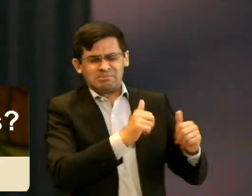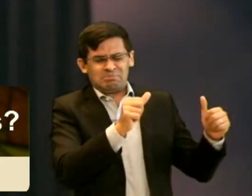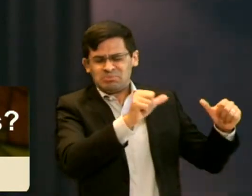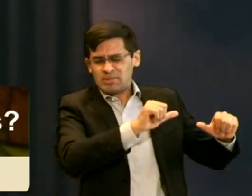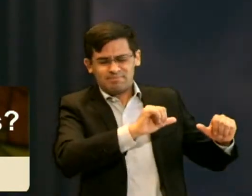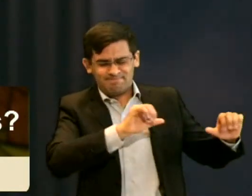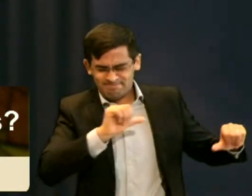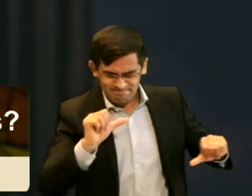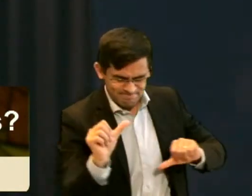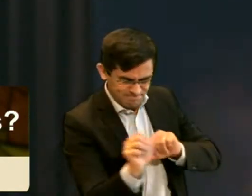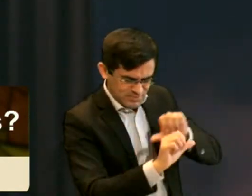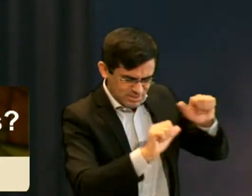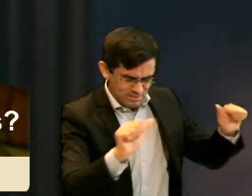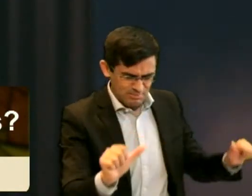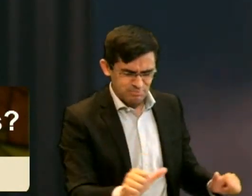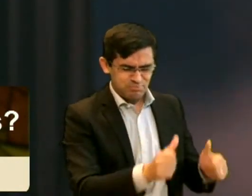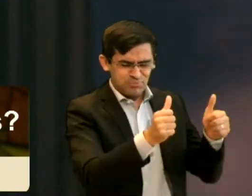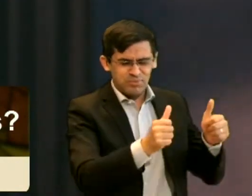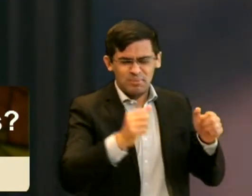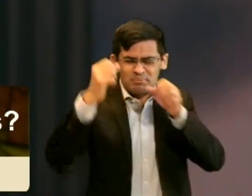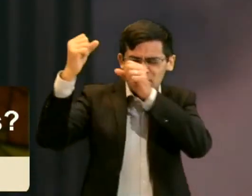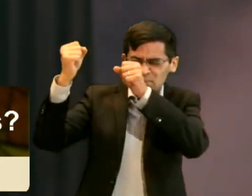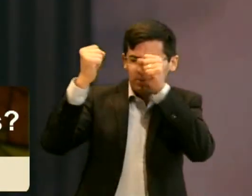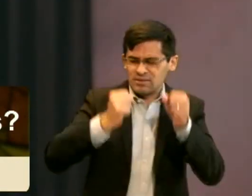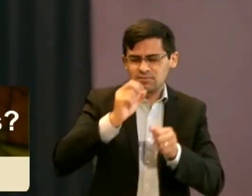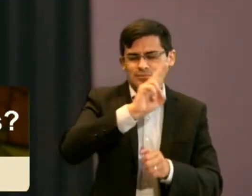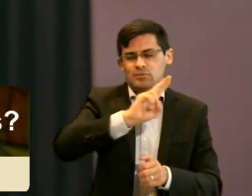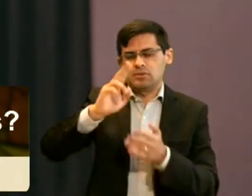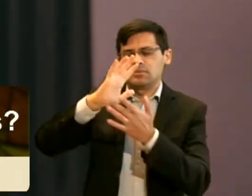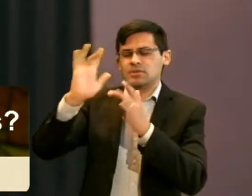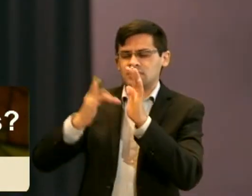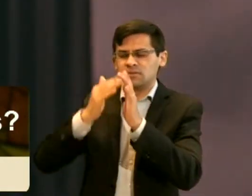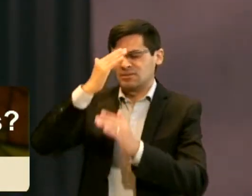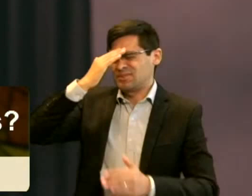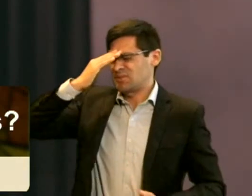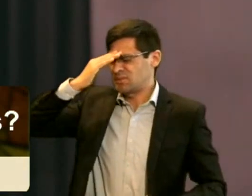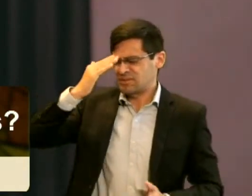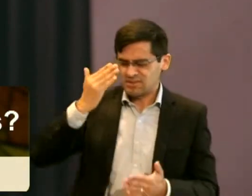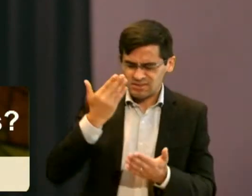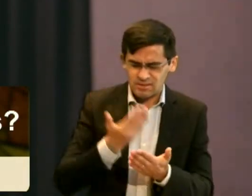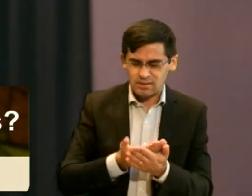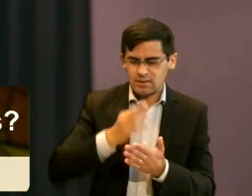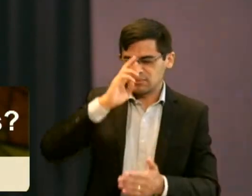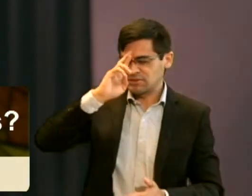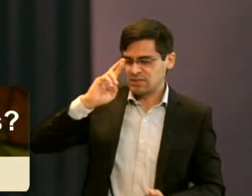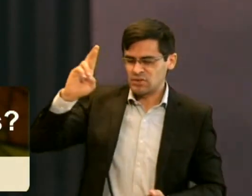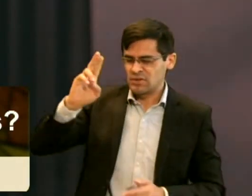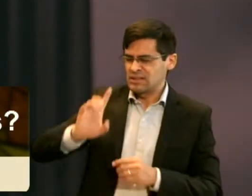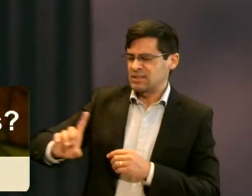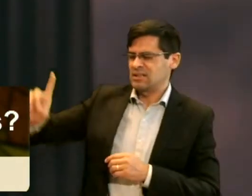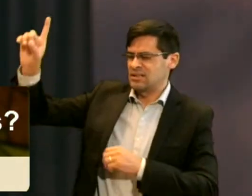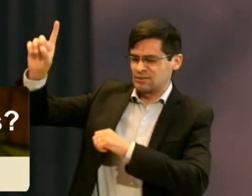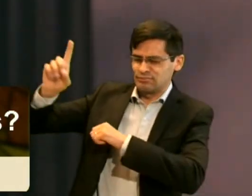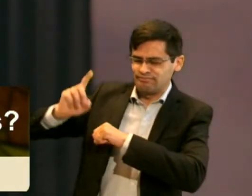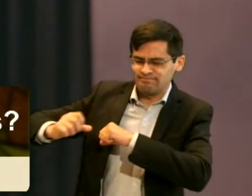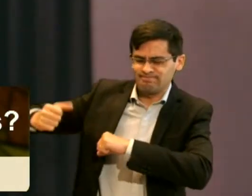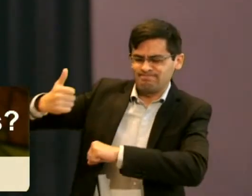pelo poder do nome de Jesus. Nós cremos, Senhor, Tu és Deus